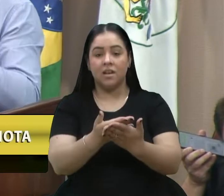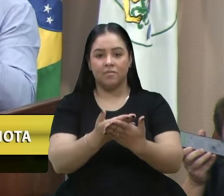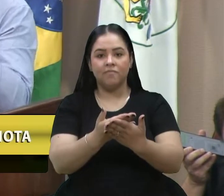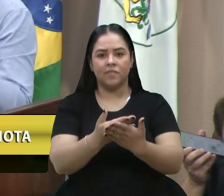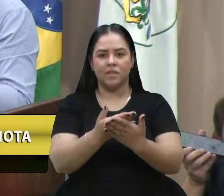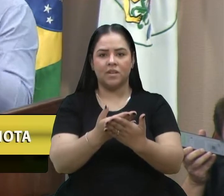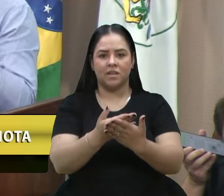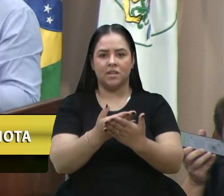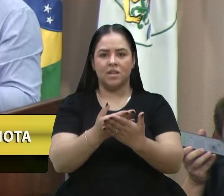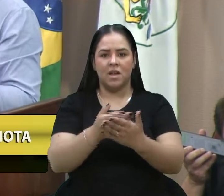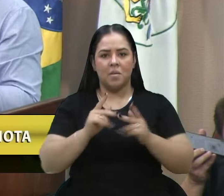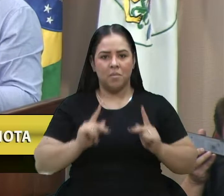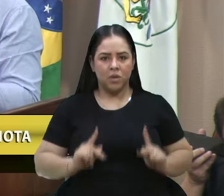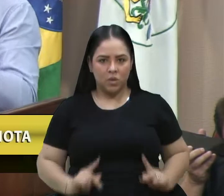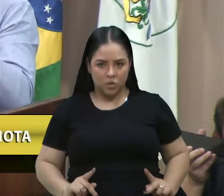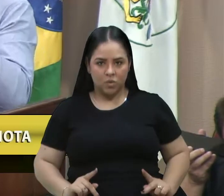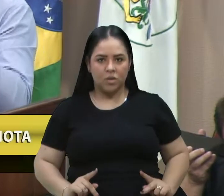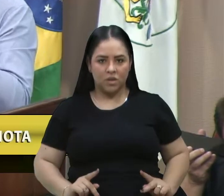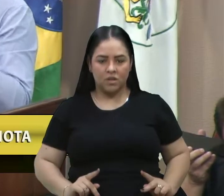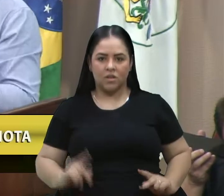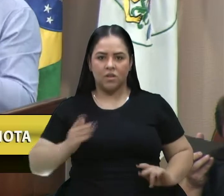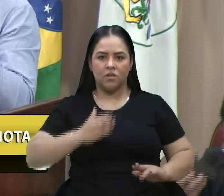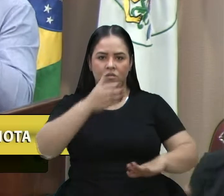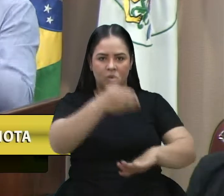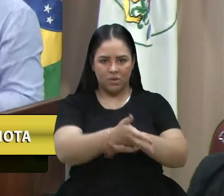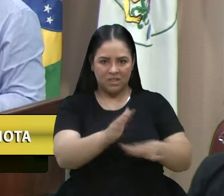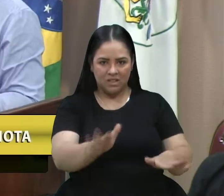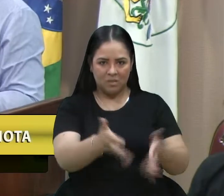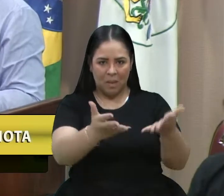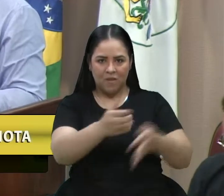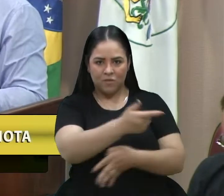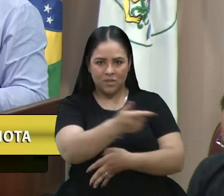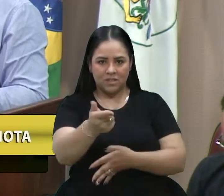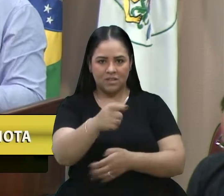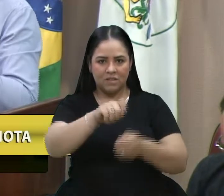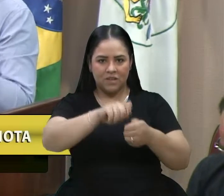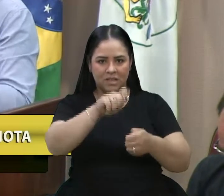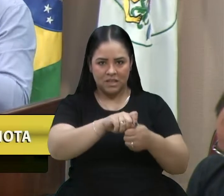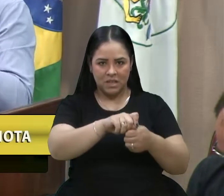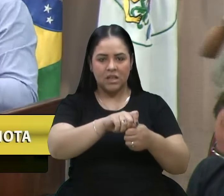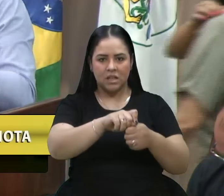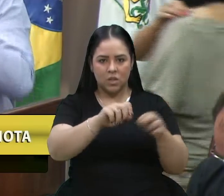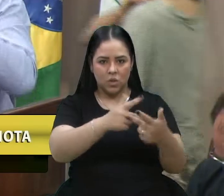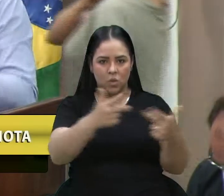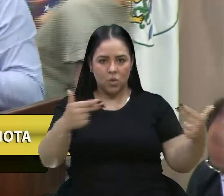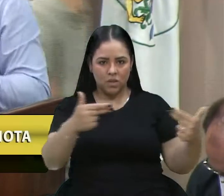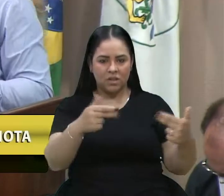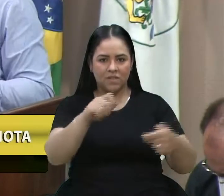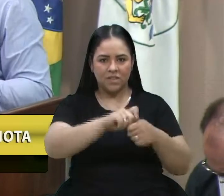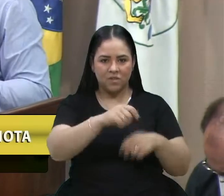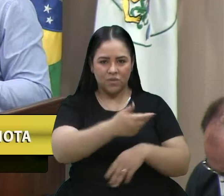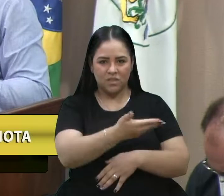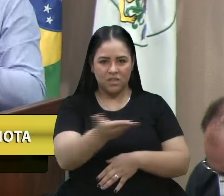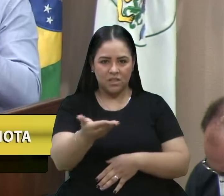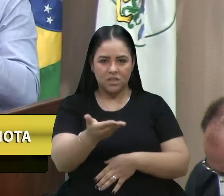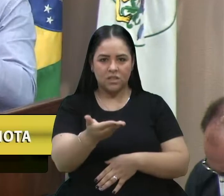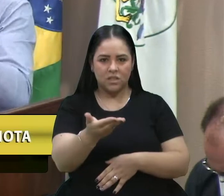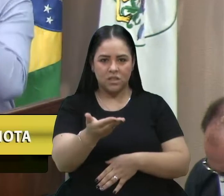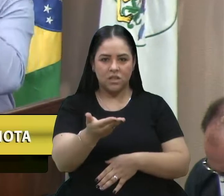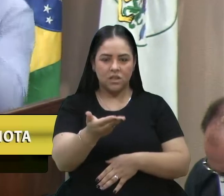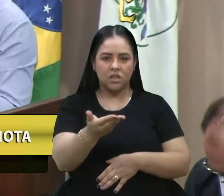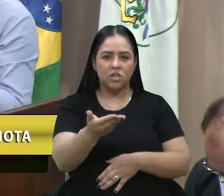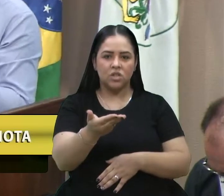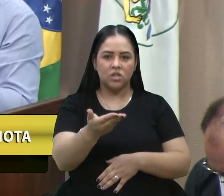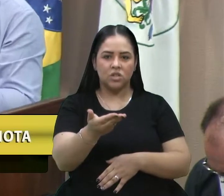que instigaram vocês a fazer aquilo que foi feito lá, fizeram vocês de vítimas. Vocês